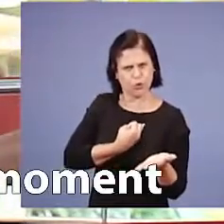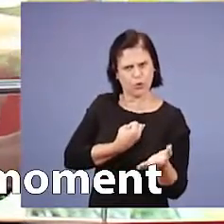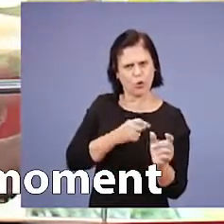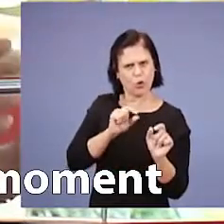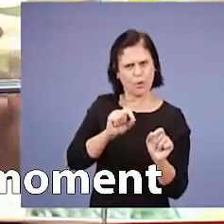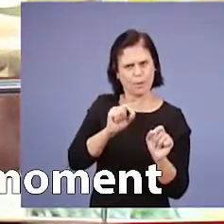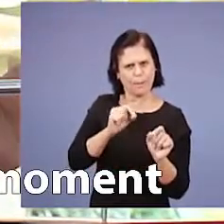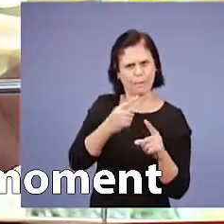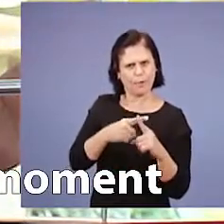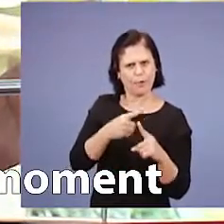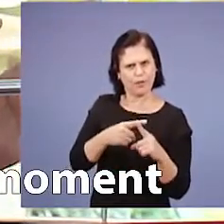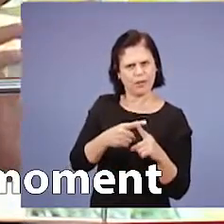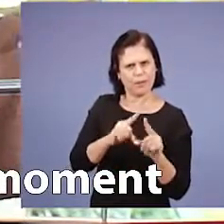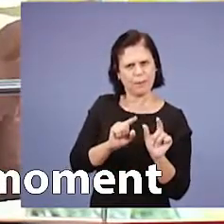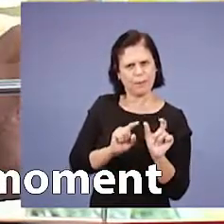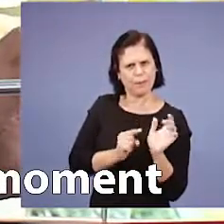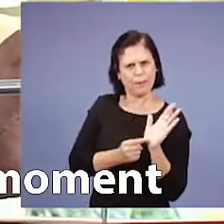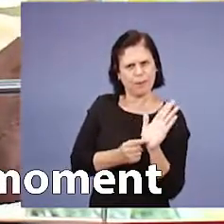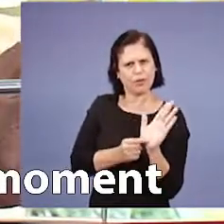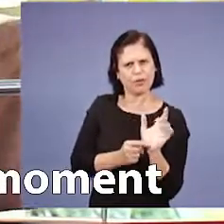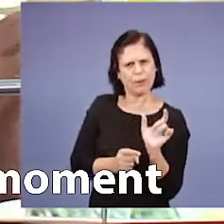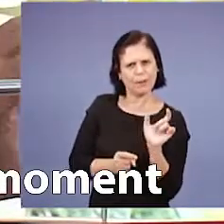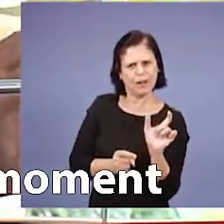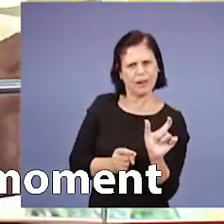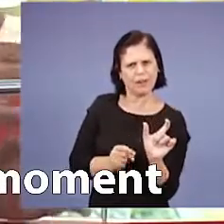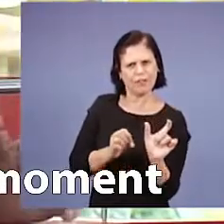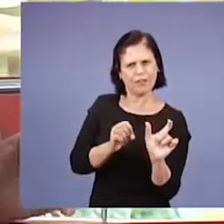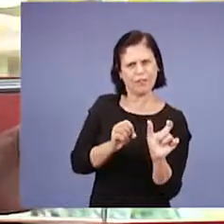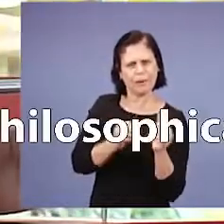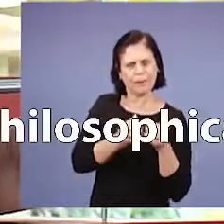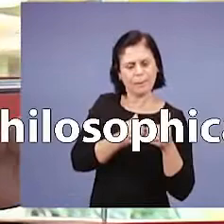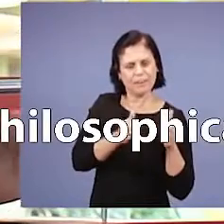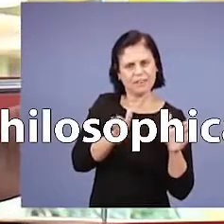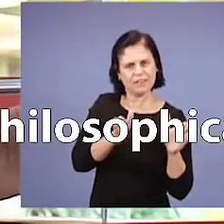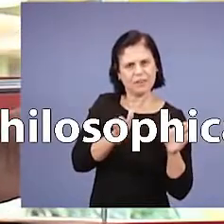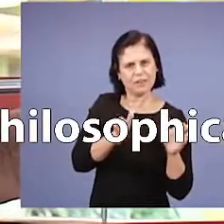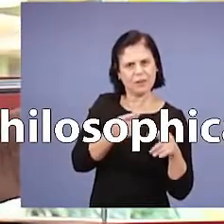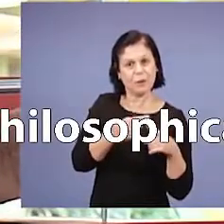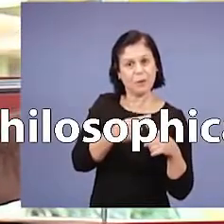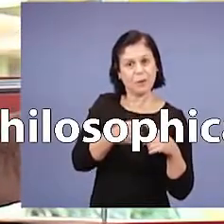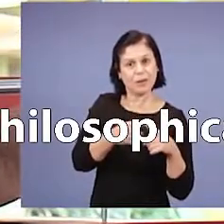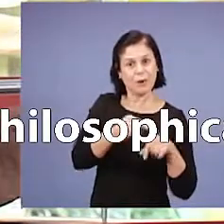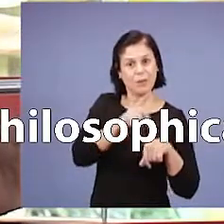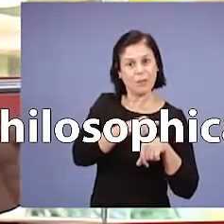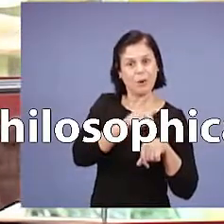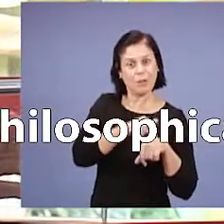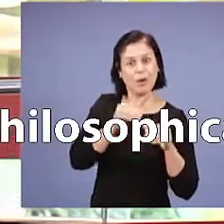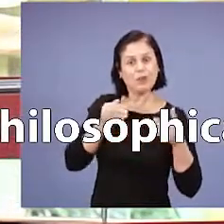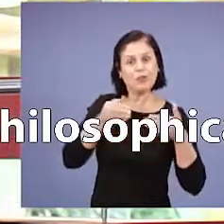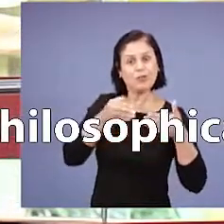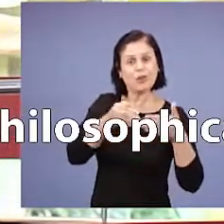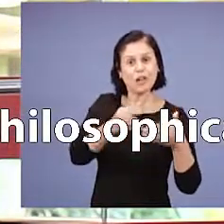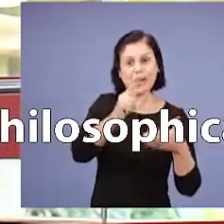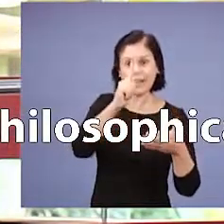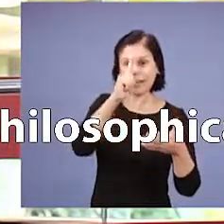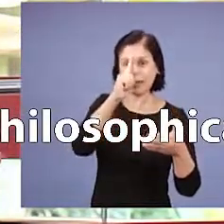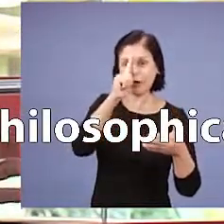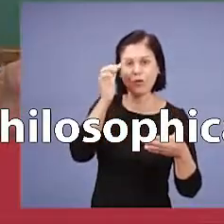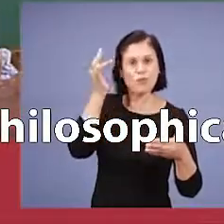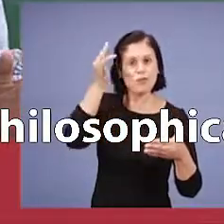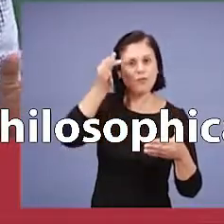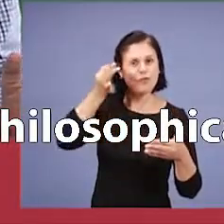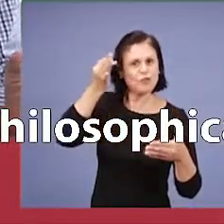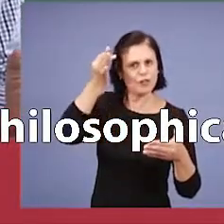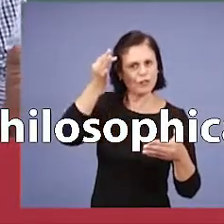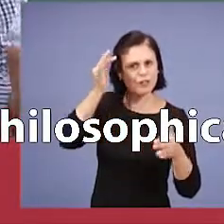influência naquele tempo naquele momento era dos gregos é da filosofia então um